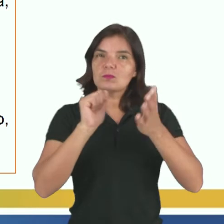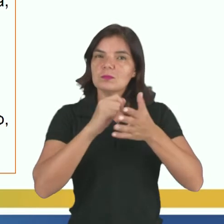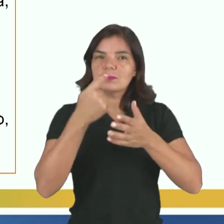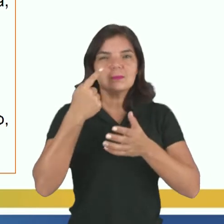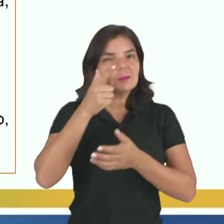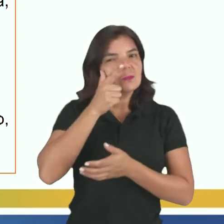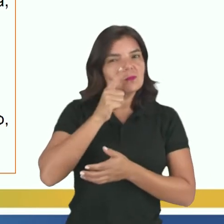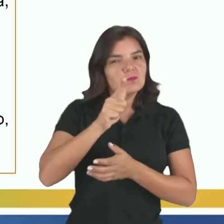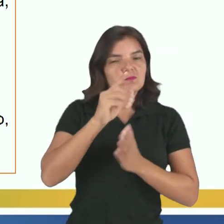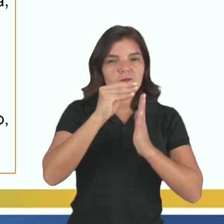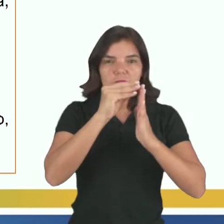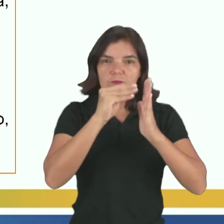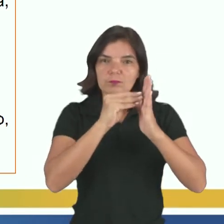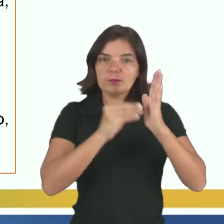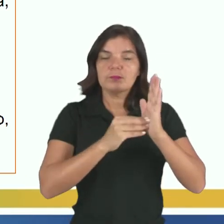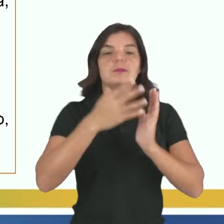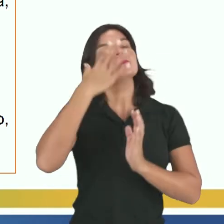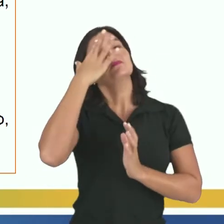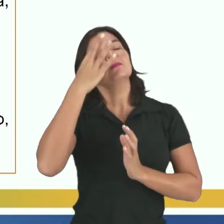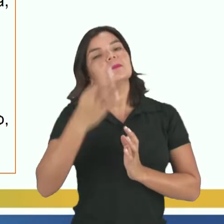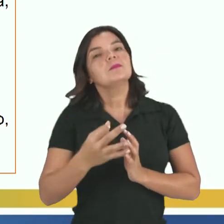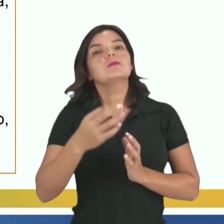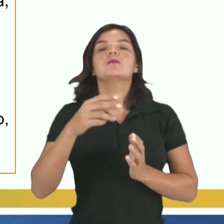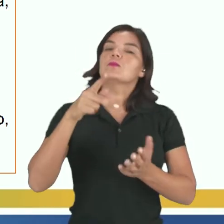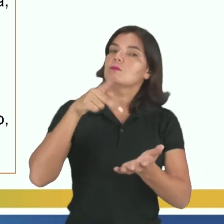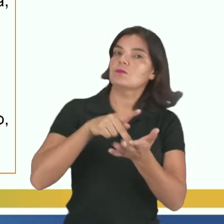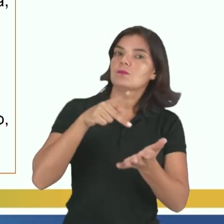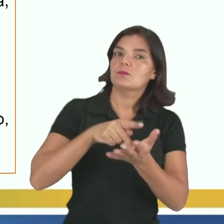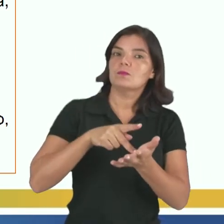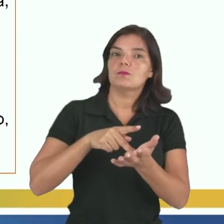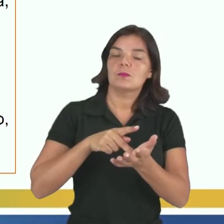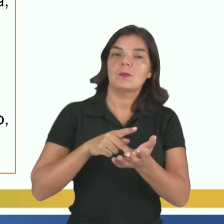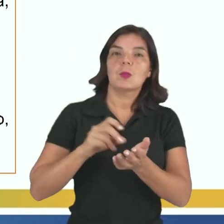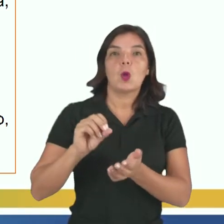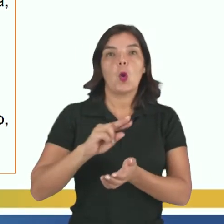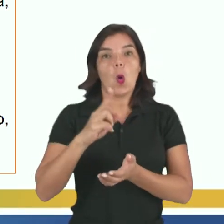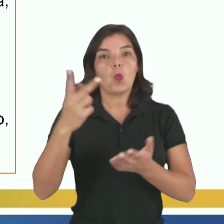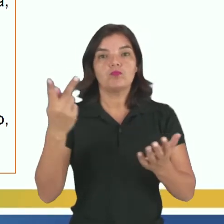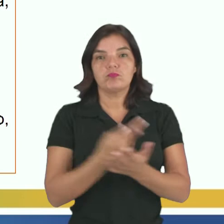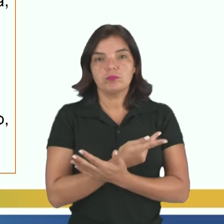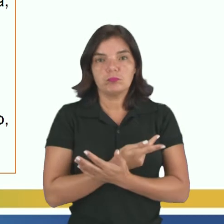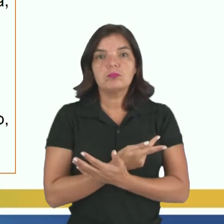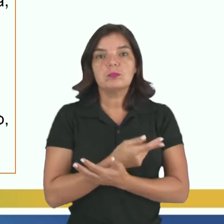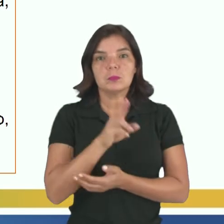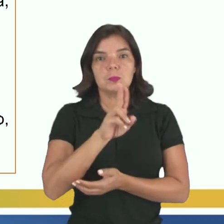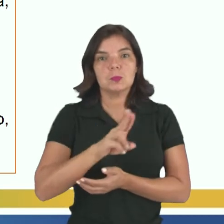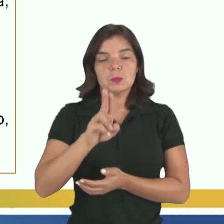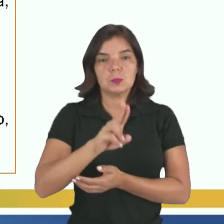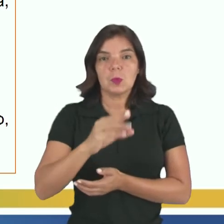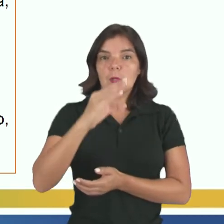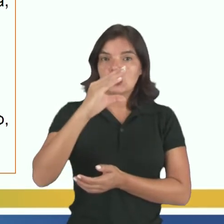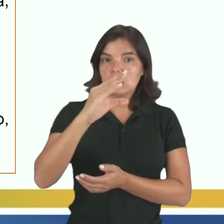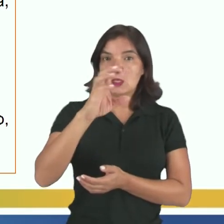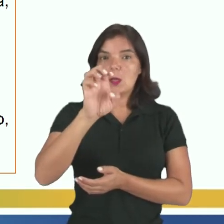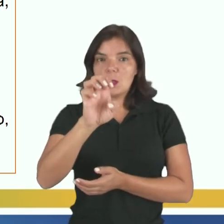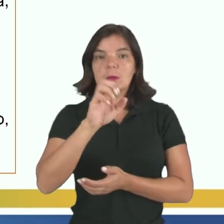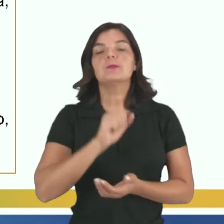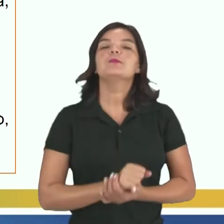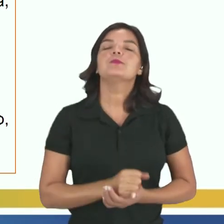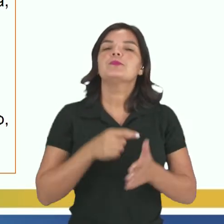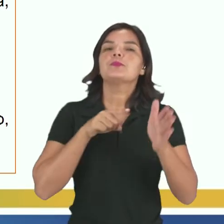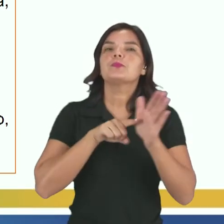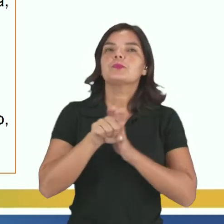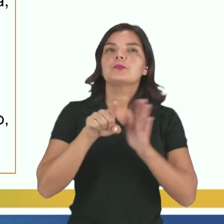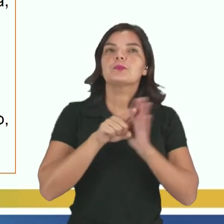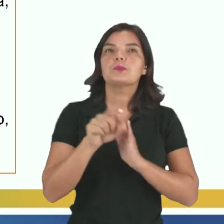têm que conseguir classificar essas afirmativas em corretas ou se elas estão erradas, utilizando as letras C e E. E aí